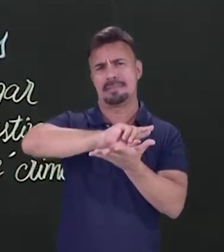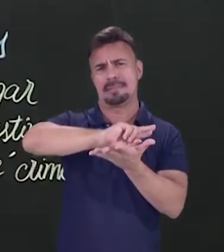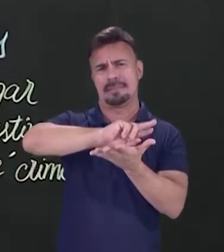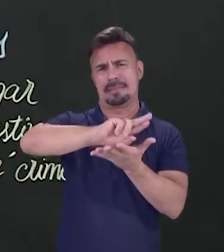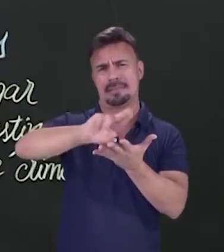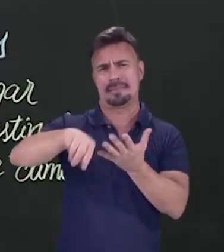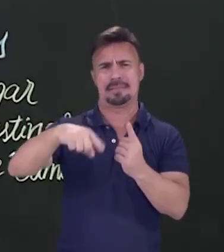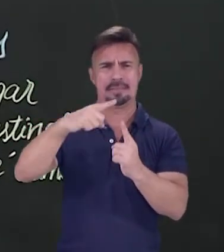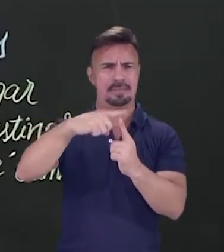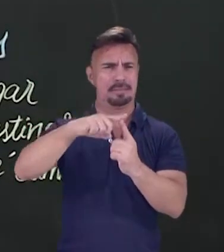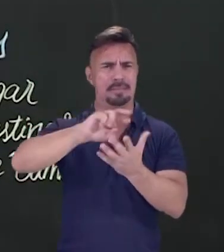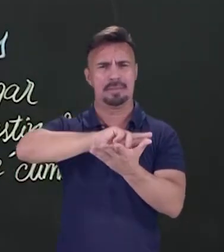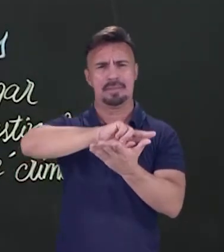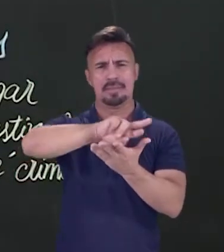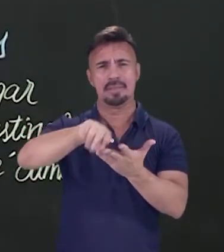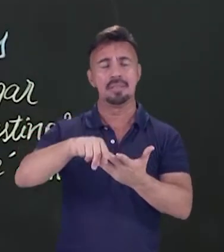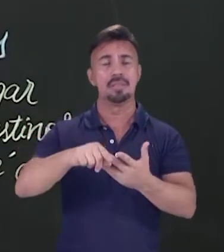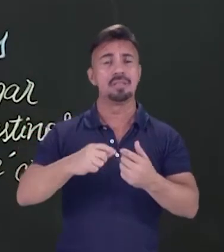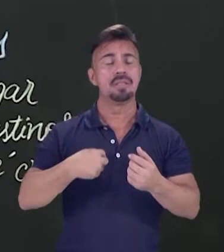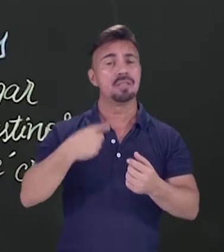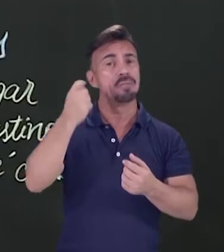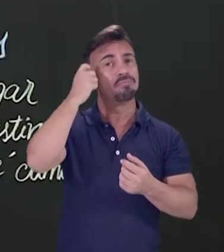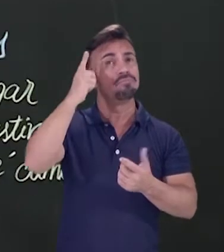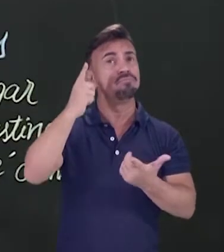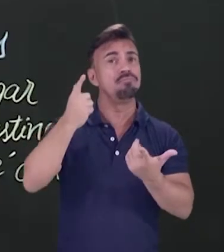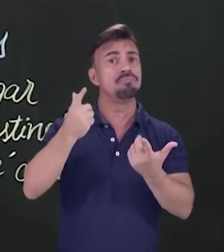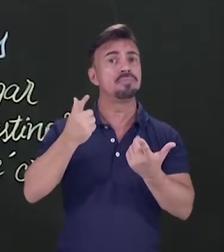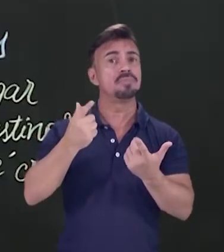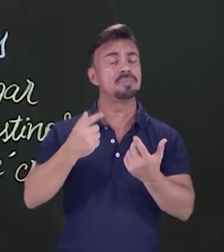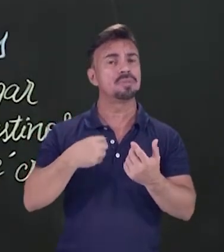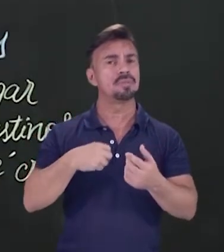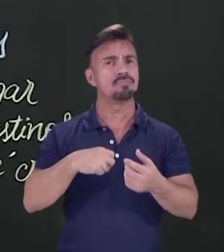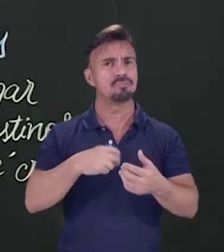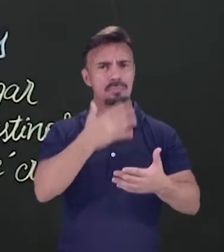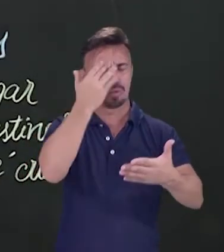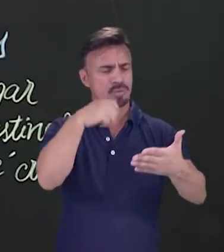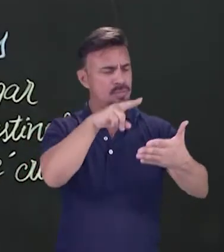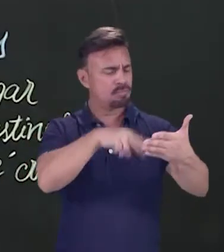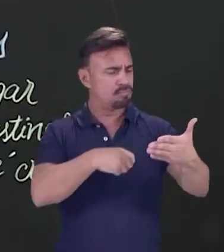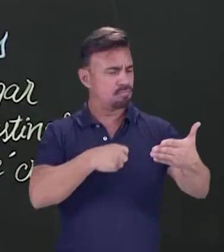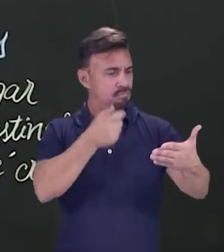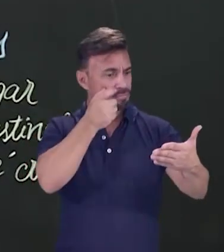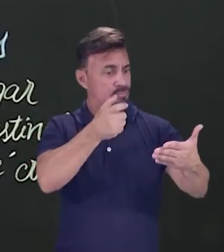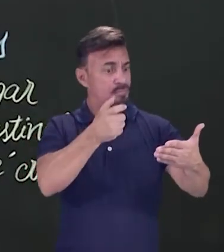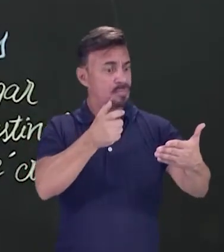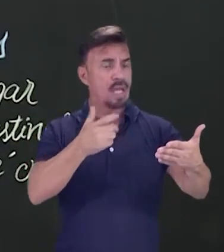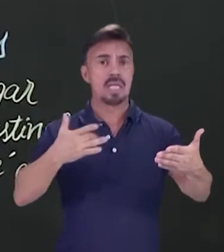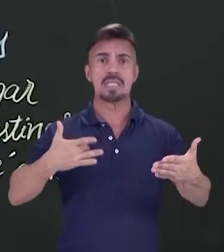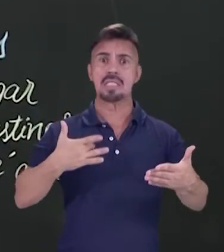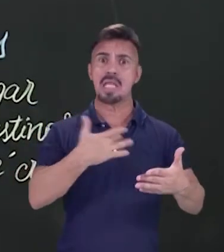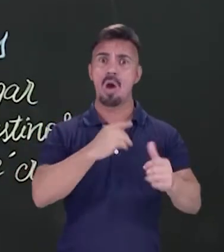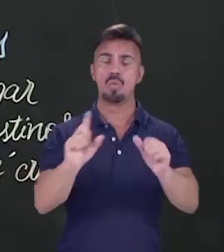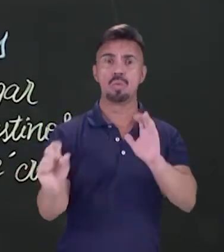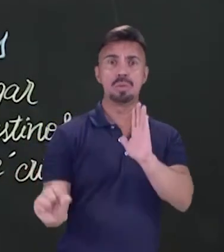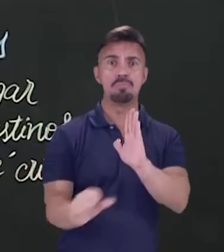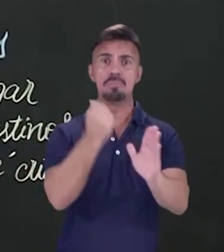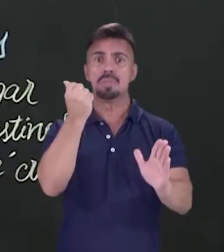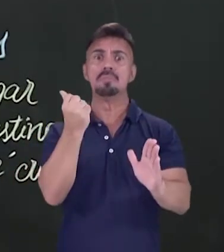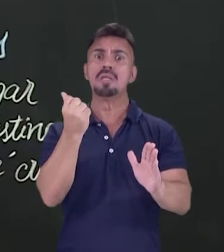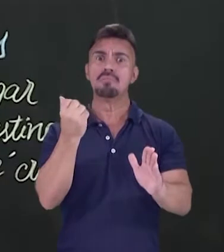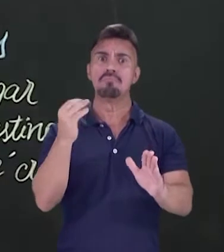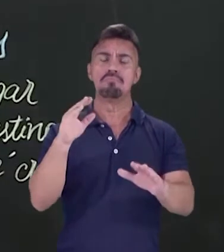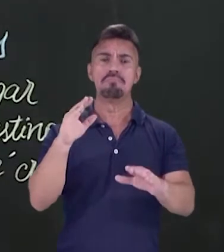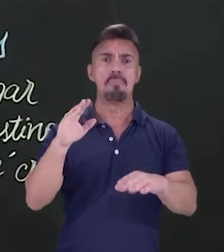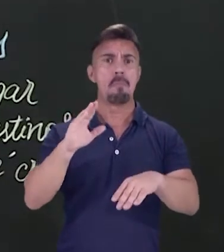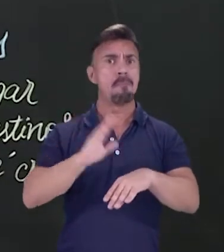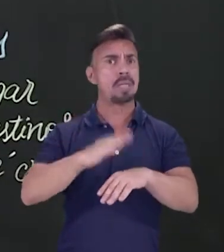variados e a qualidade criativa de um título desperta a atenção do leitor para o texto. Quando eu digo saúde em primeiro lugar, eu já sei qual é